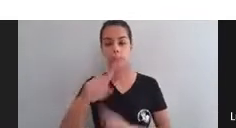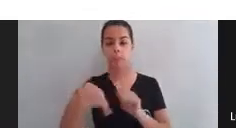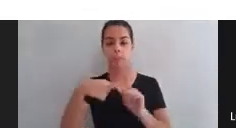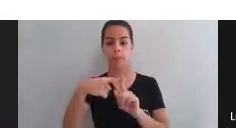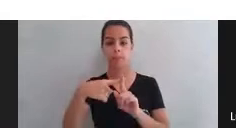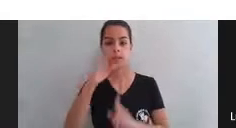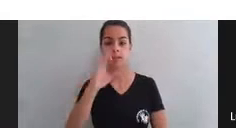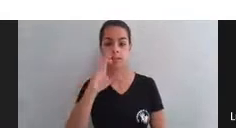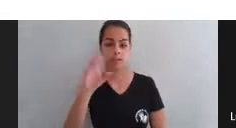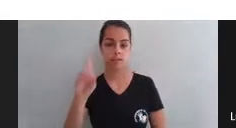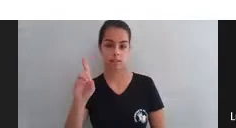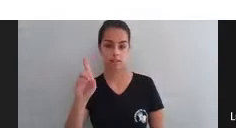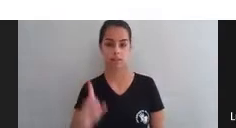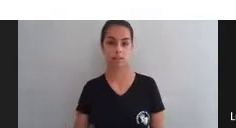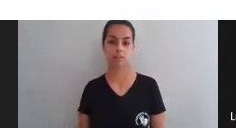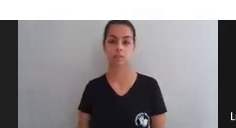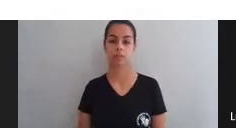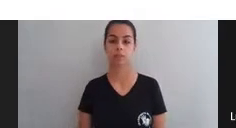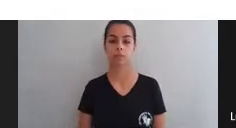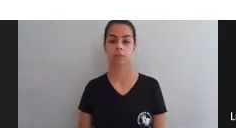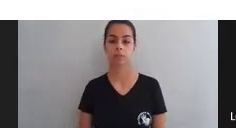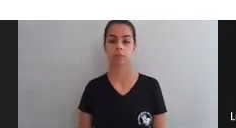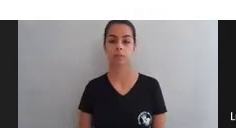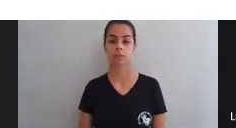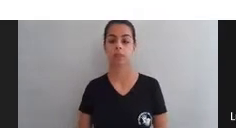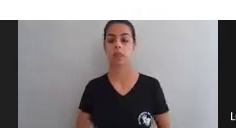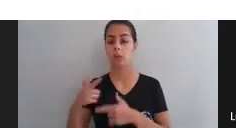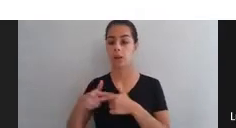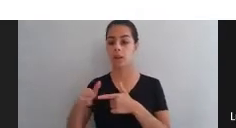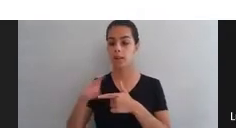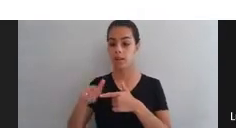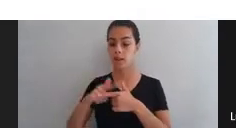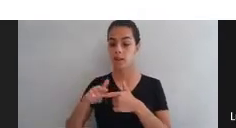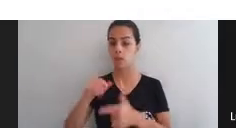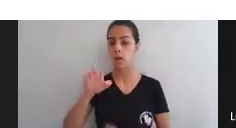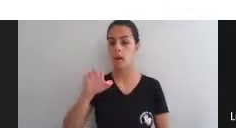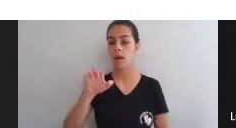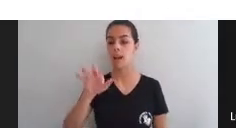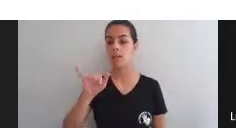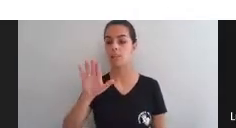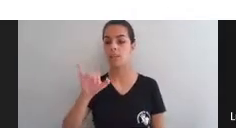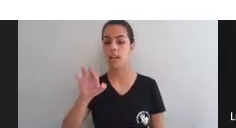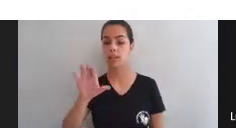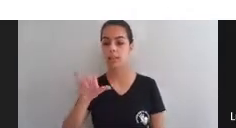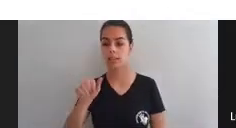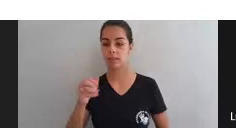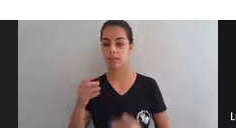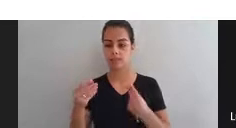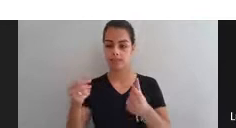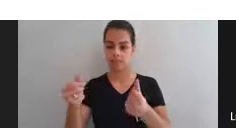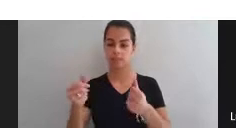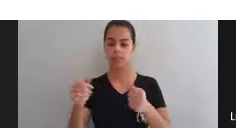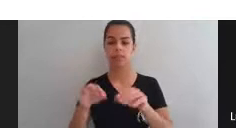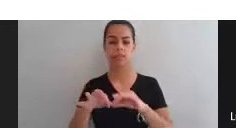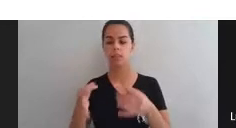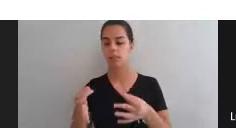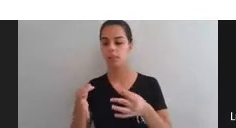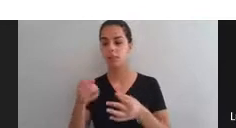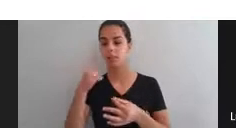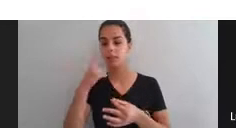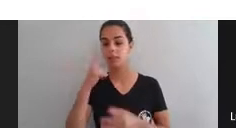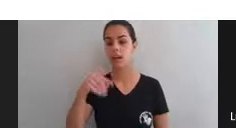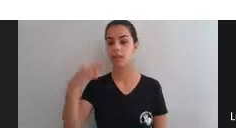CD. Agora, calcular a eficiência vai ser relativamente simples, que vai ser o trabalho